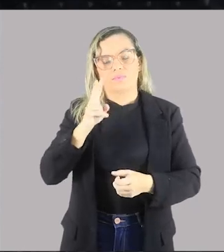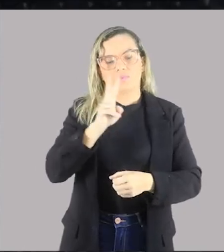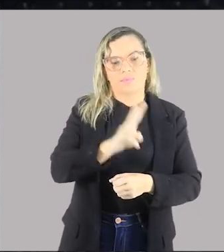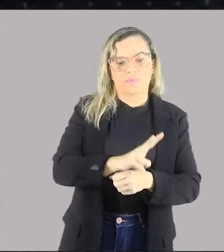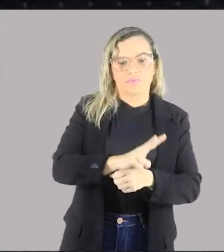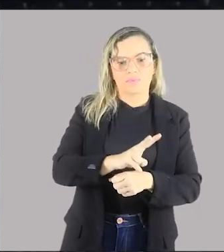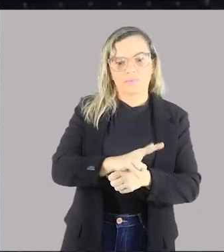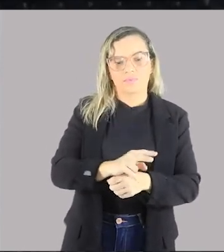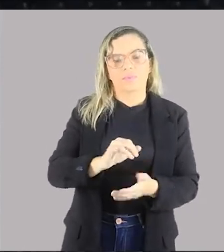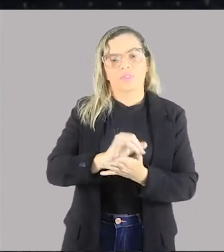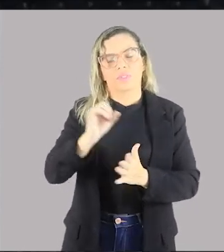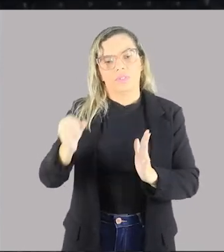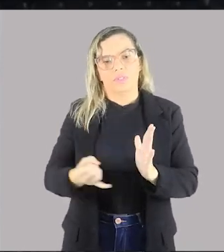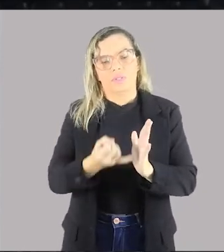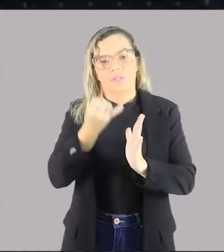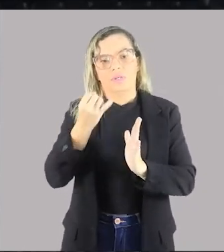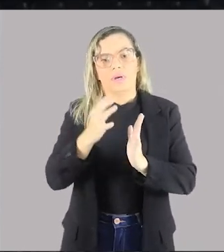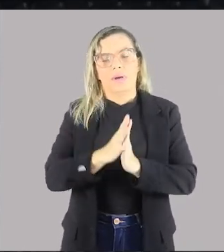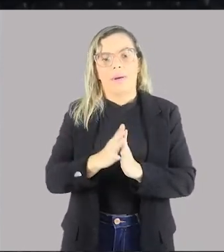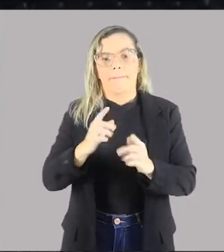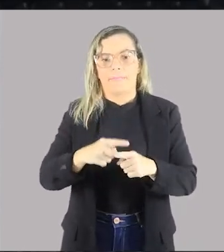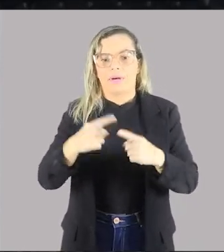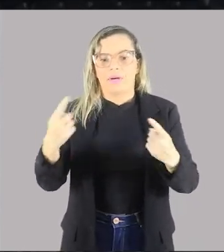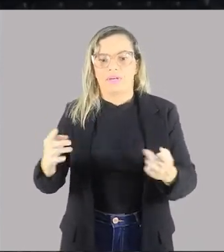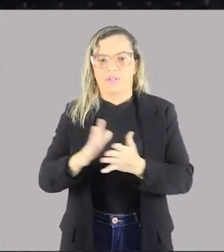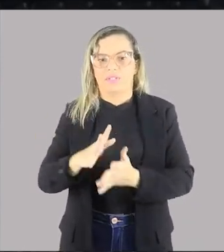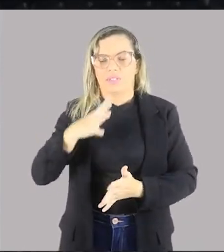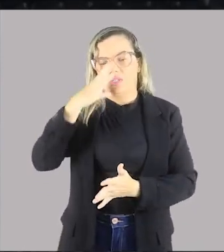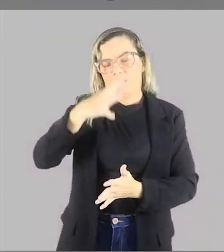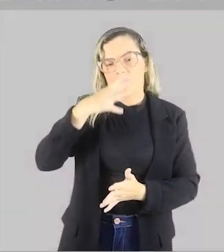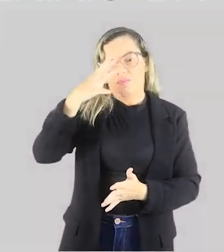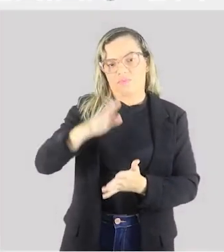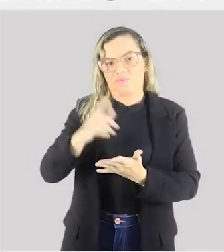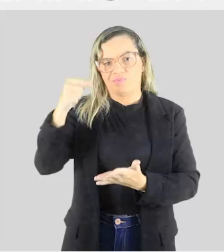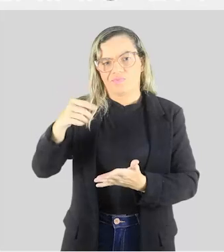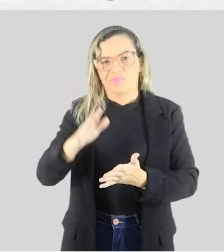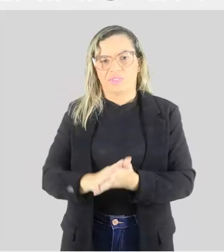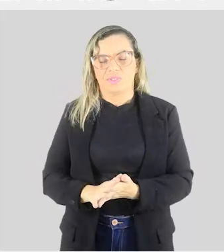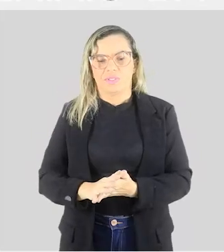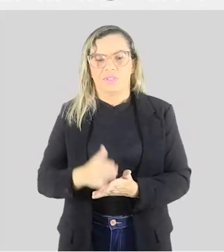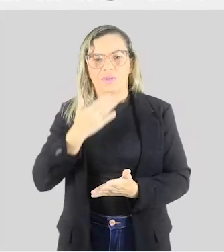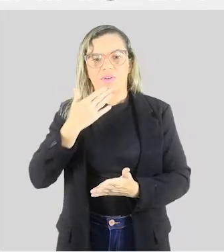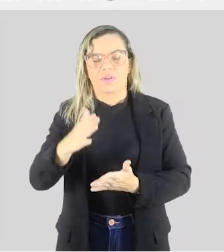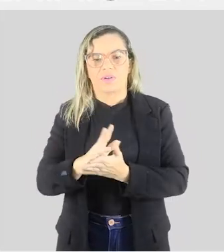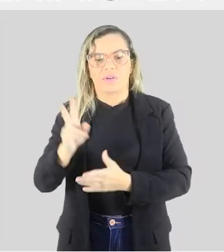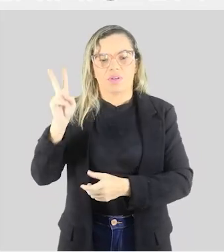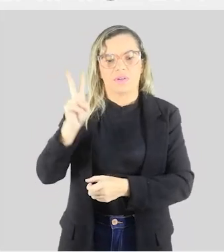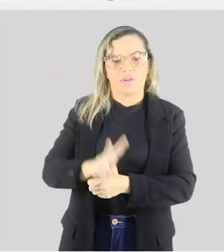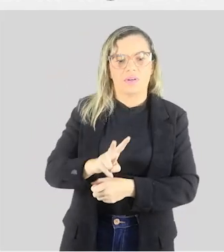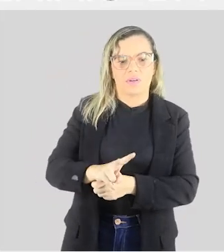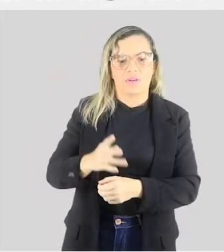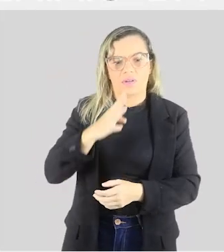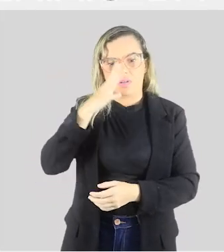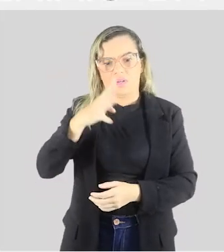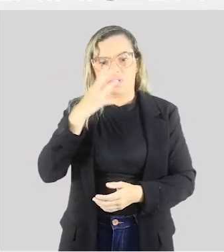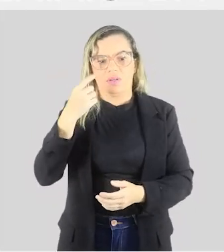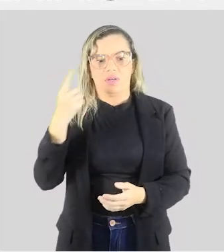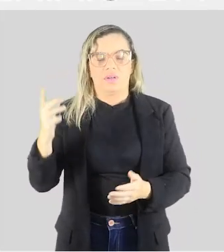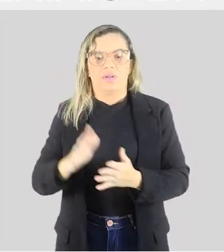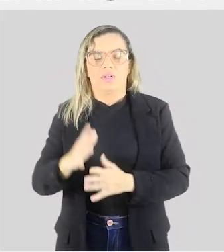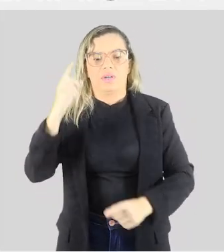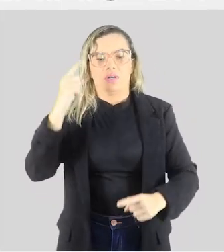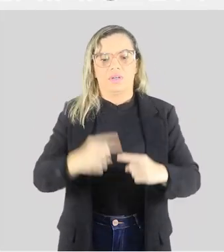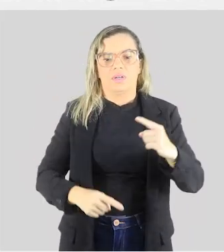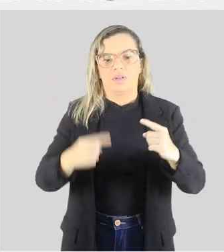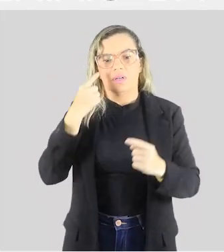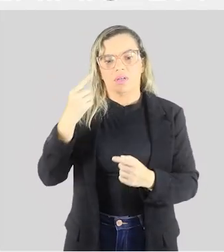a juros, mas não é possível cobrar excessivamente por esse empréstimo. Essa que é a questão da usura. Não é possível proceder de forma